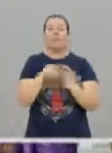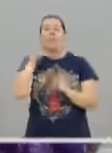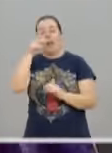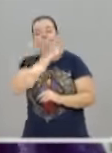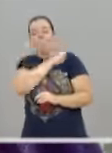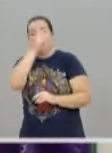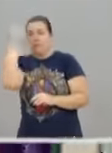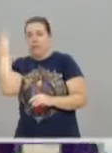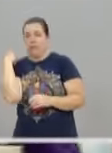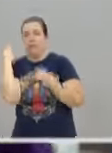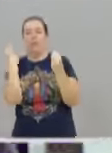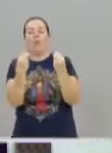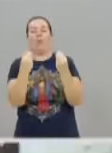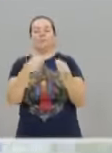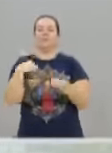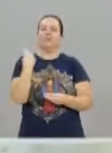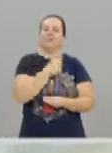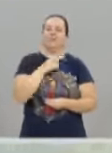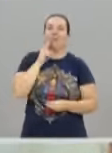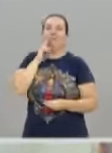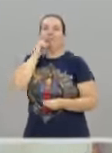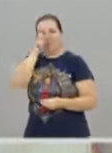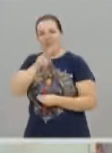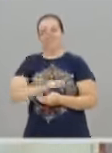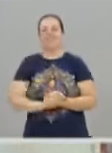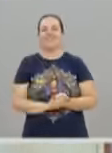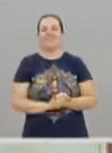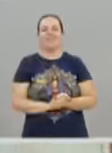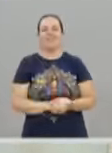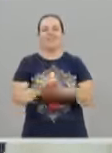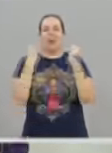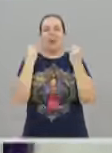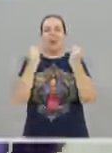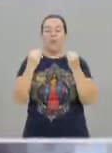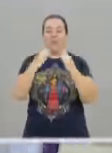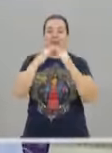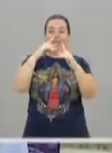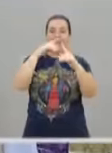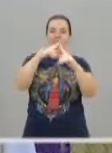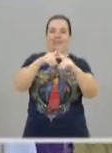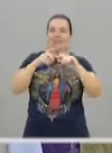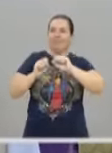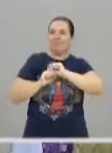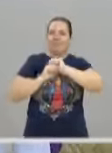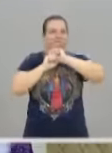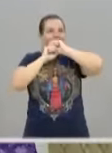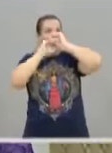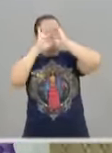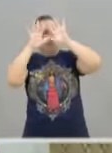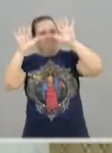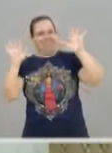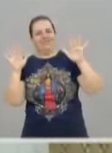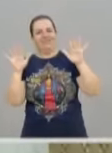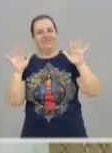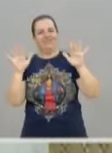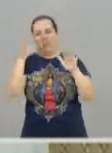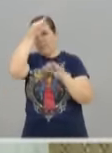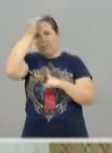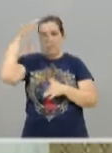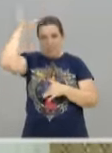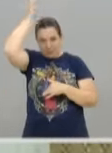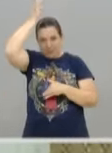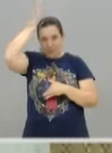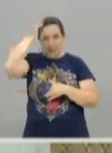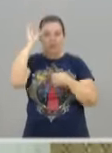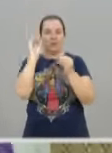como nós somos fortes gente como a igreja católica é pujante e como o espírito santo